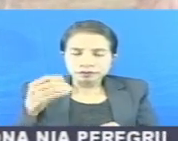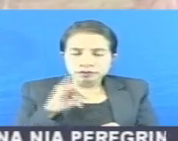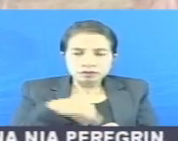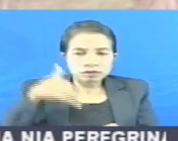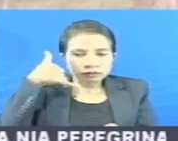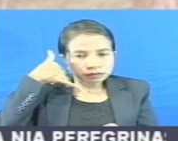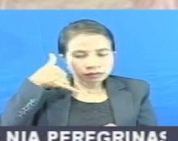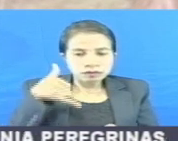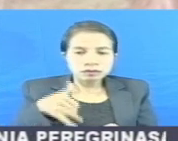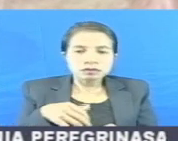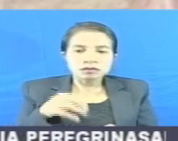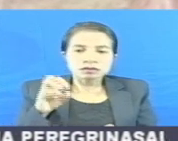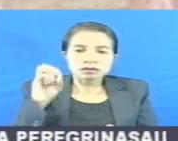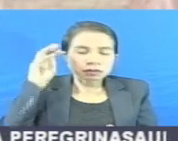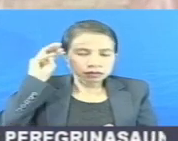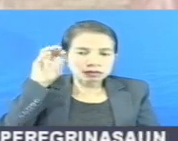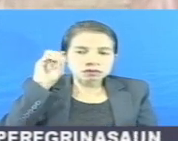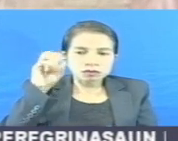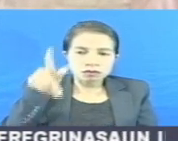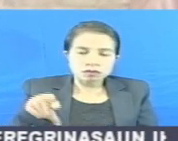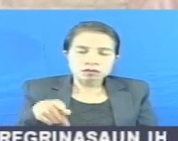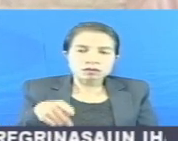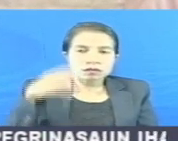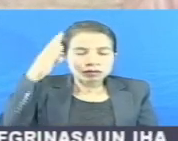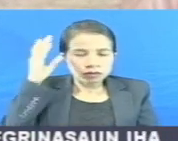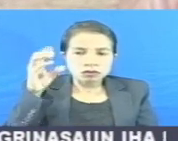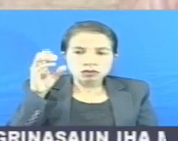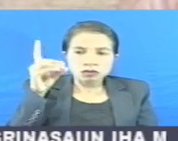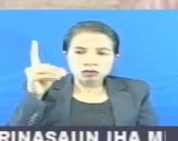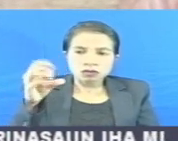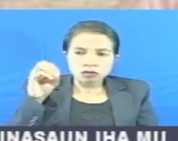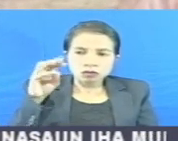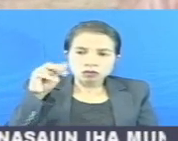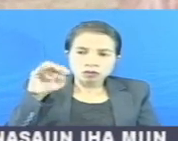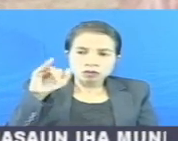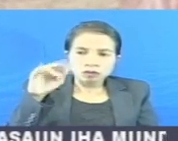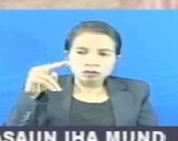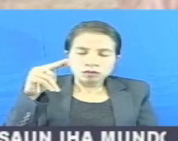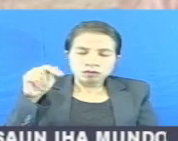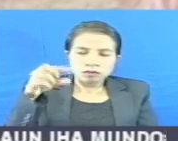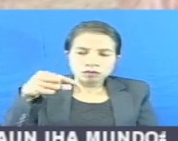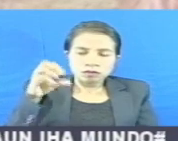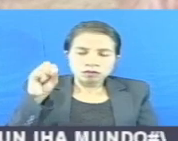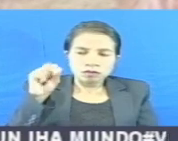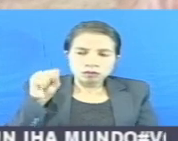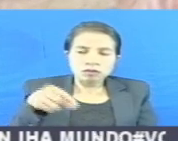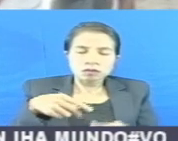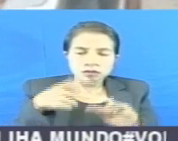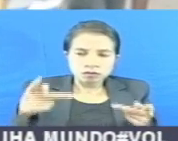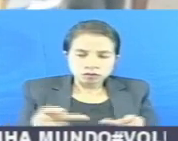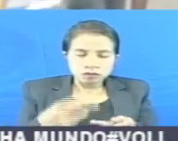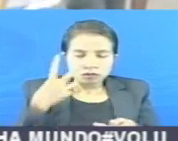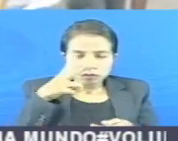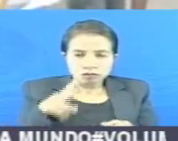contato com as obras públicas, o senhor Domingos, a mim vai diretamente, observa a parte, o comandante operacional.